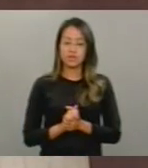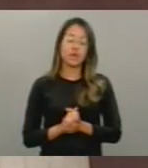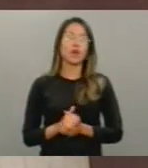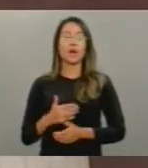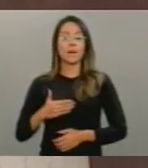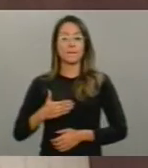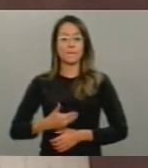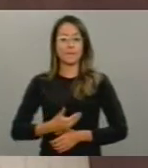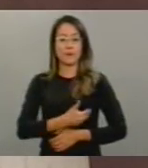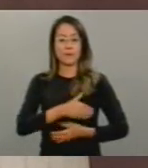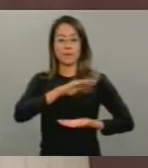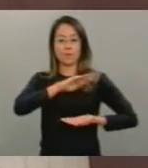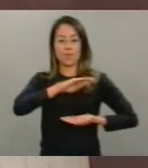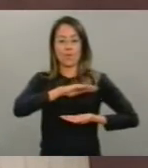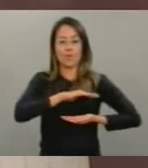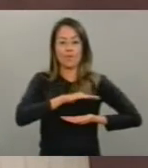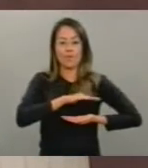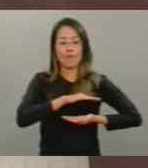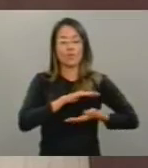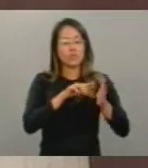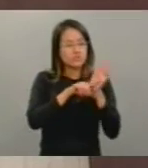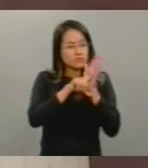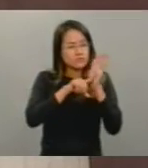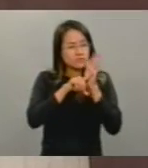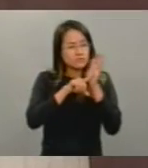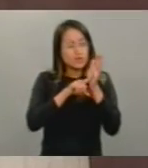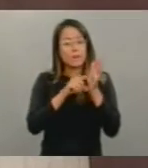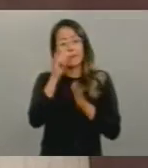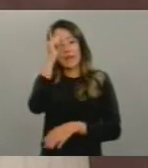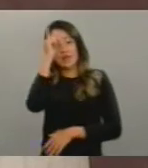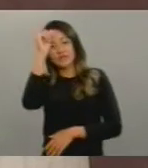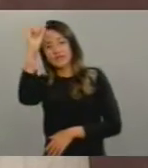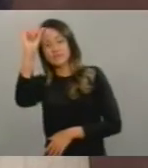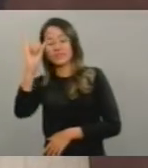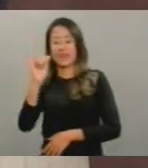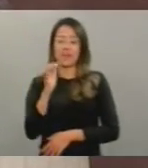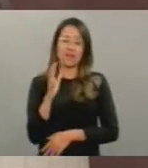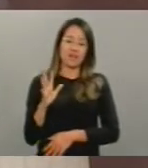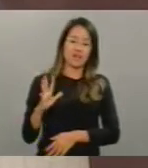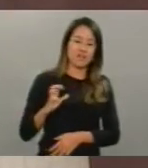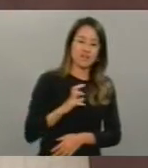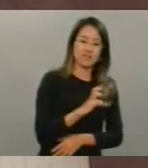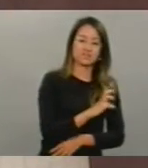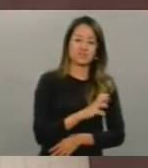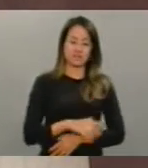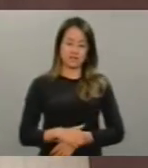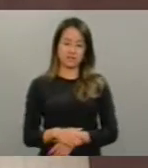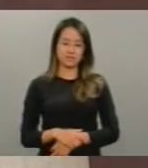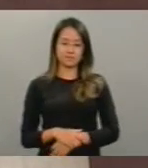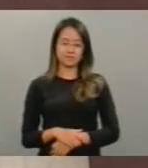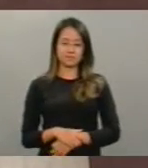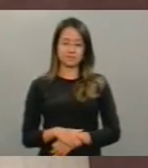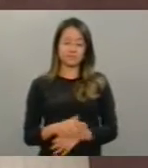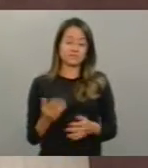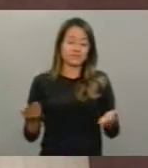Mamografias, exames de prevenção ao câncer do colo do útero, por exemplo.